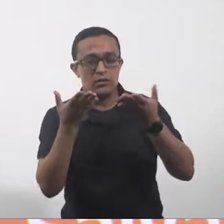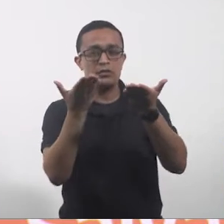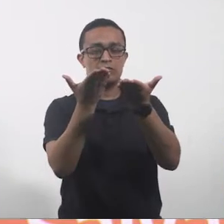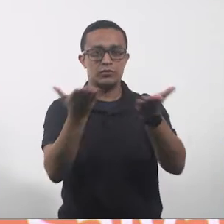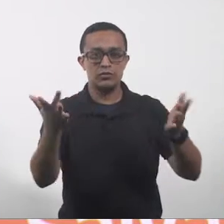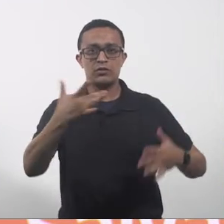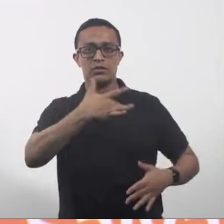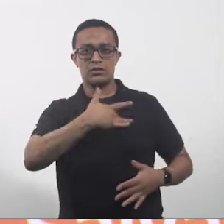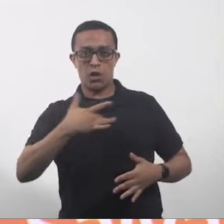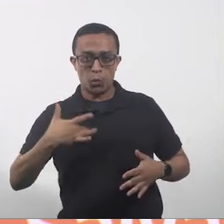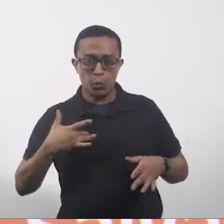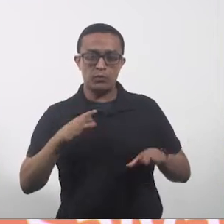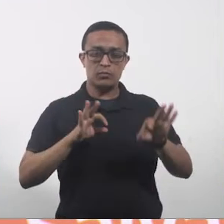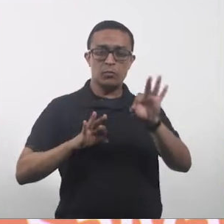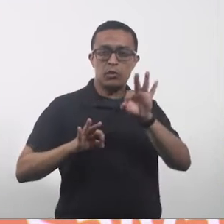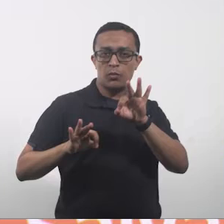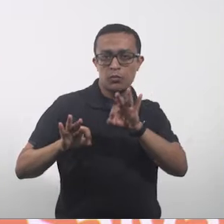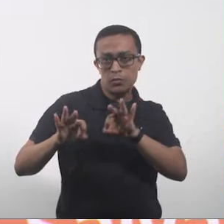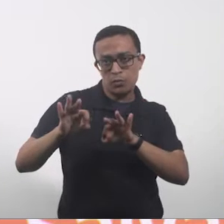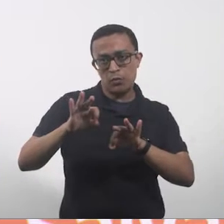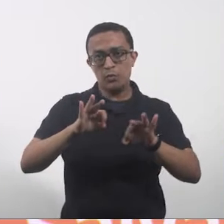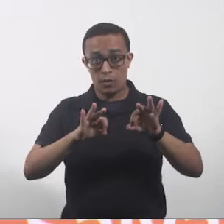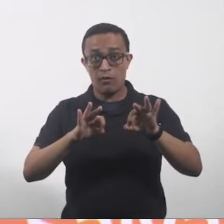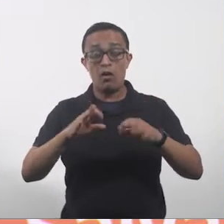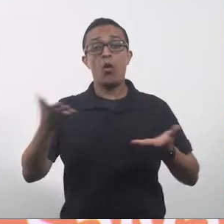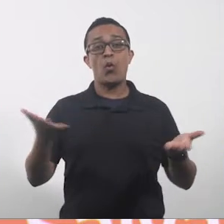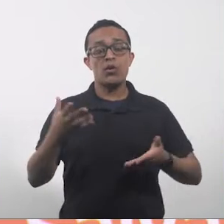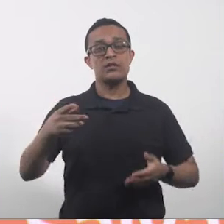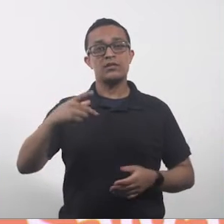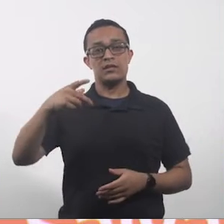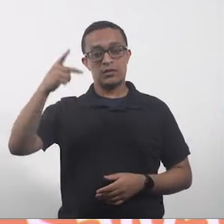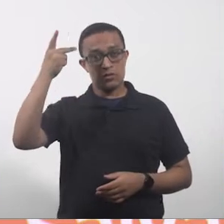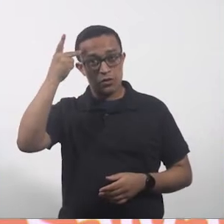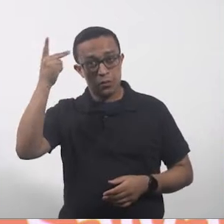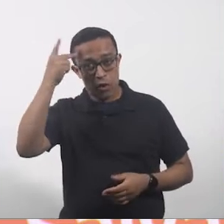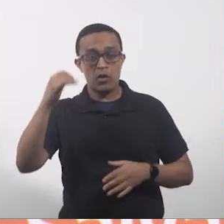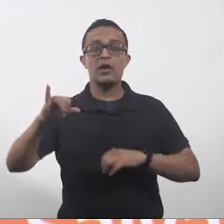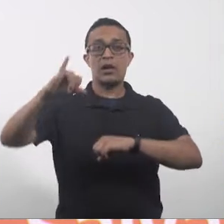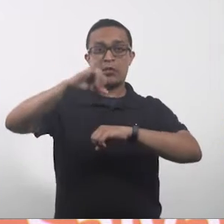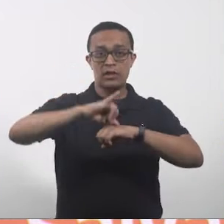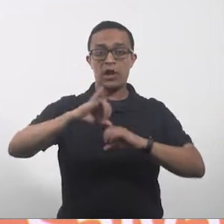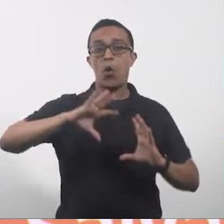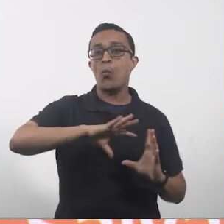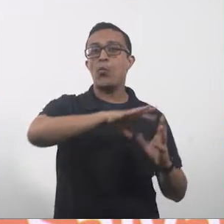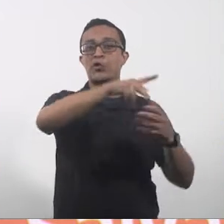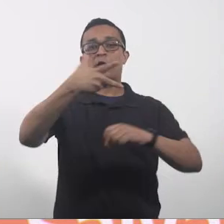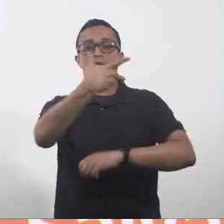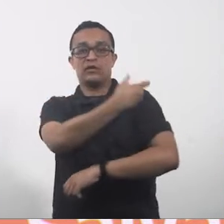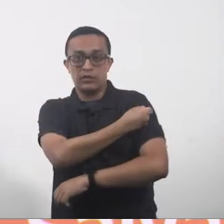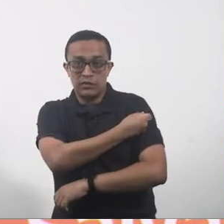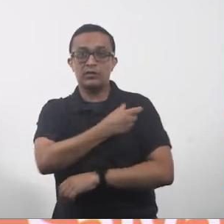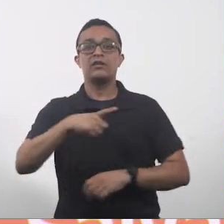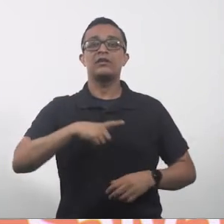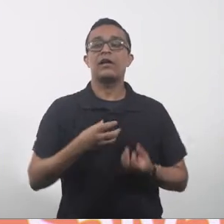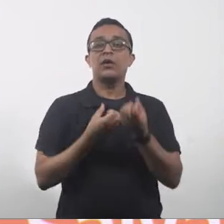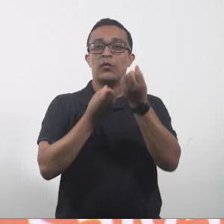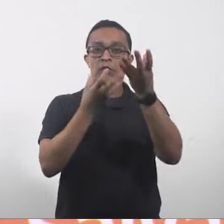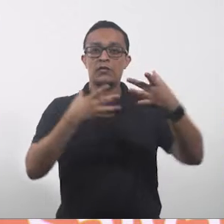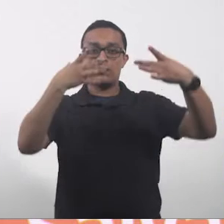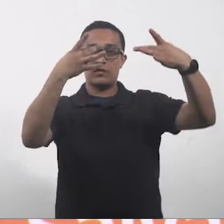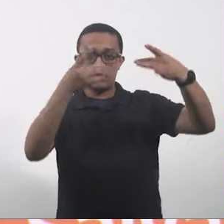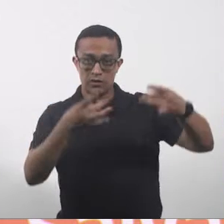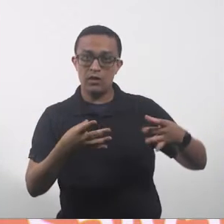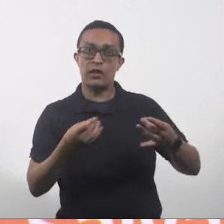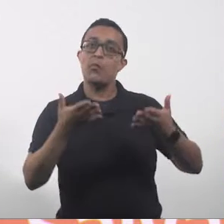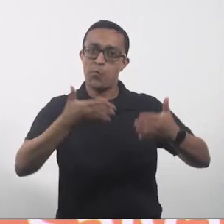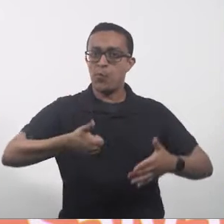fomos acertando. Hoje a cidade de São Paulo é a capital mundial da vacina, nós estamos com dados hoje muito melhores do que há pouco